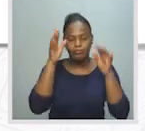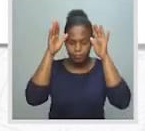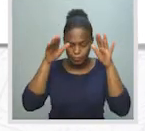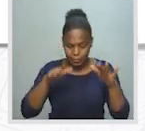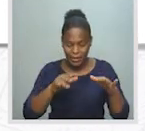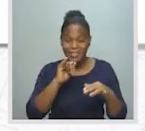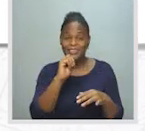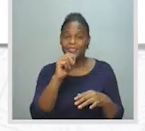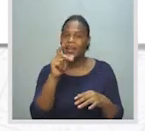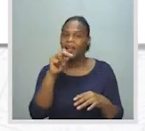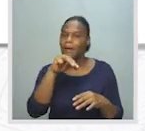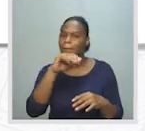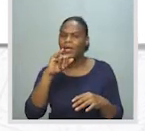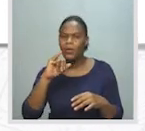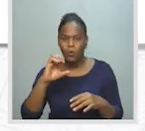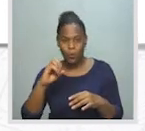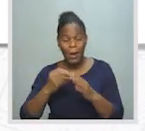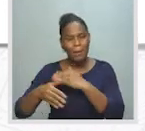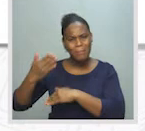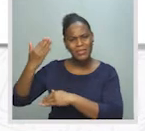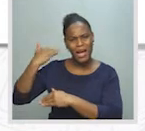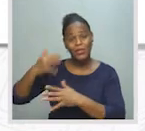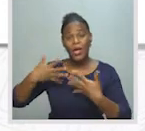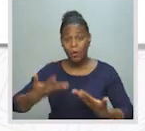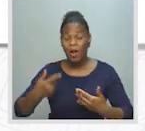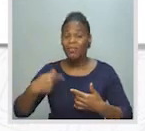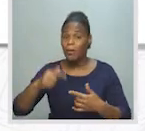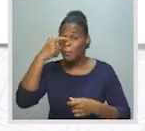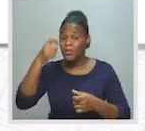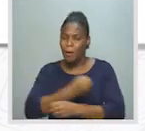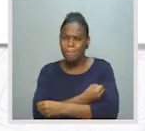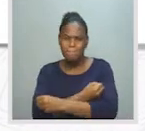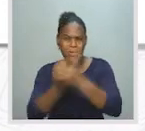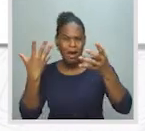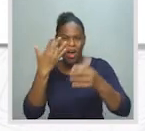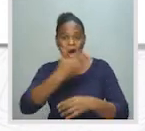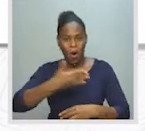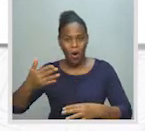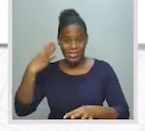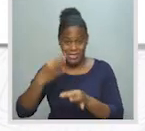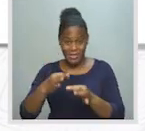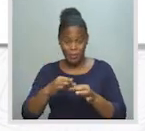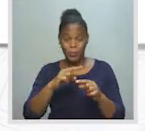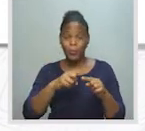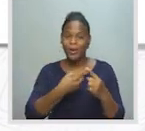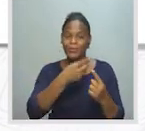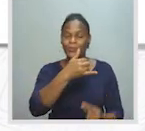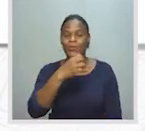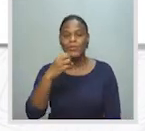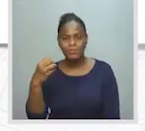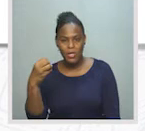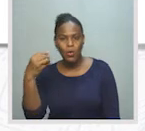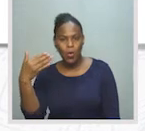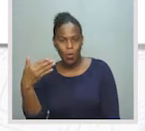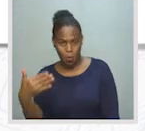Temos ataques terroristas, como, por exemplo, de 11 de setembro de 2001, em Nova